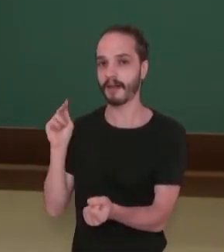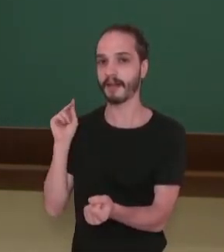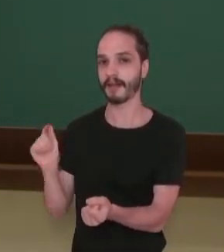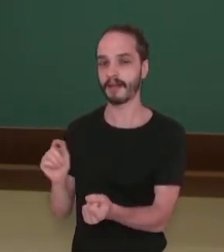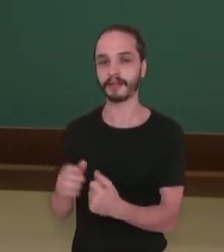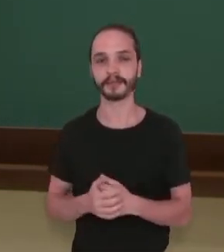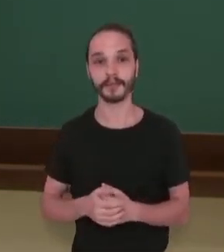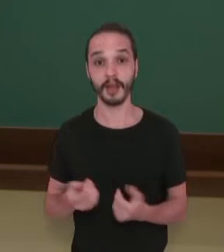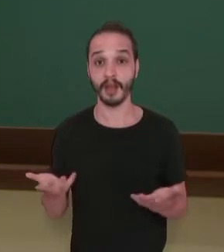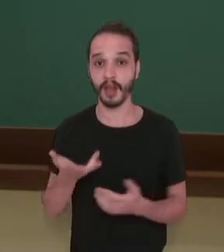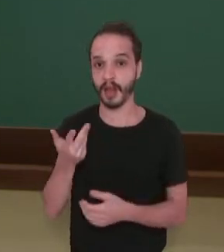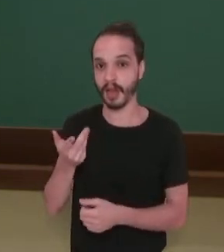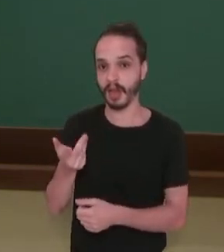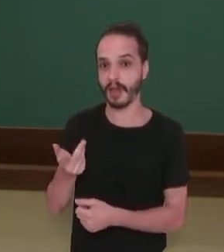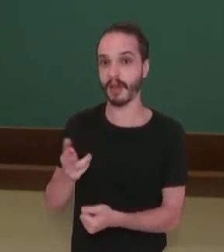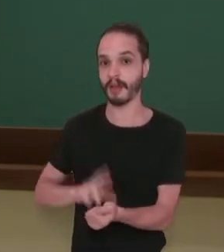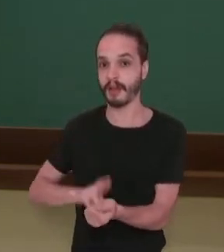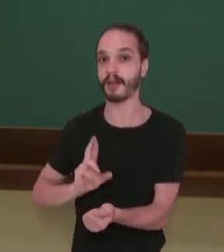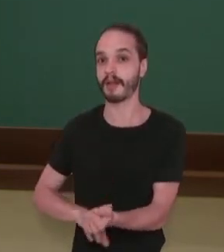Agora eu vou acelerar.